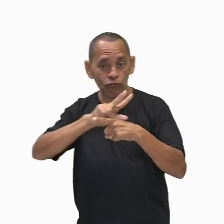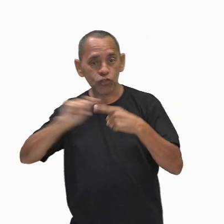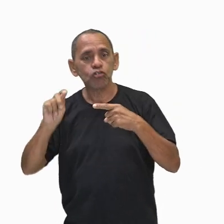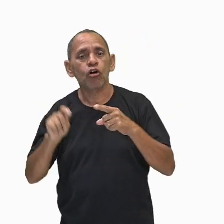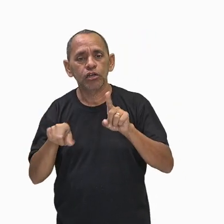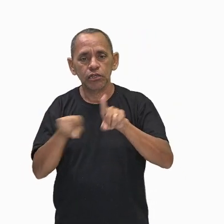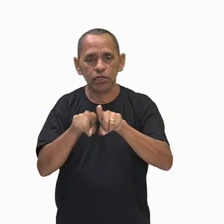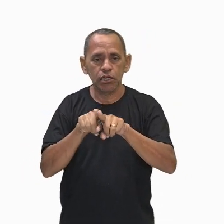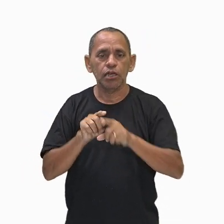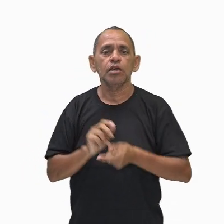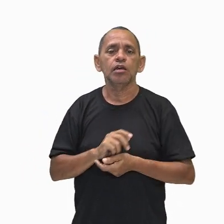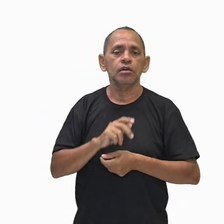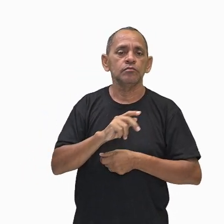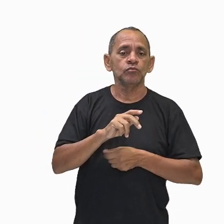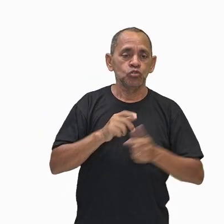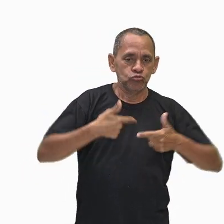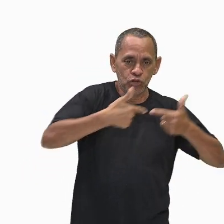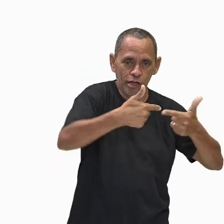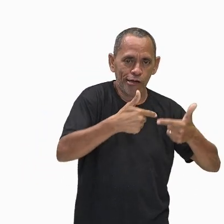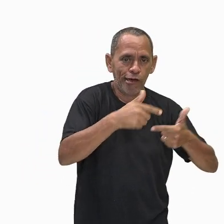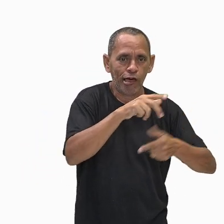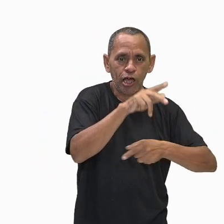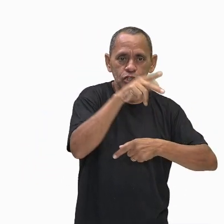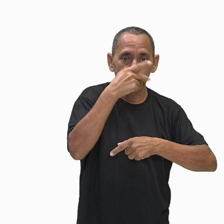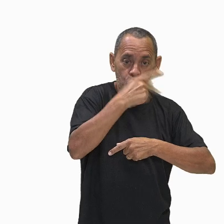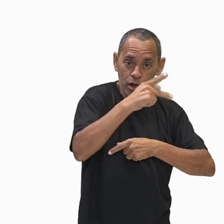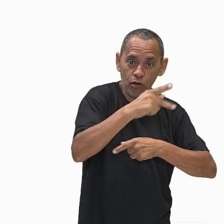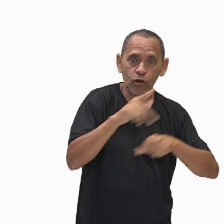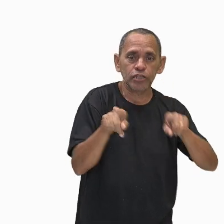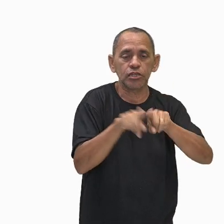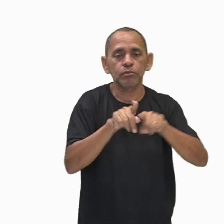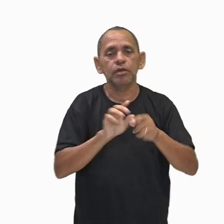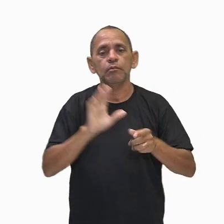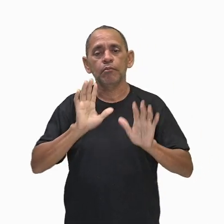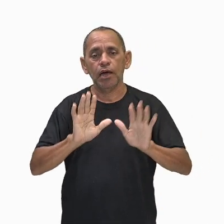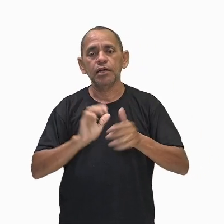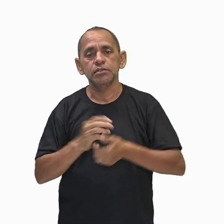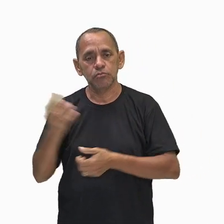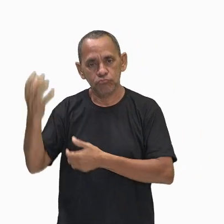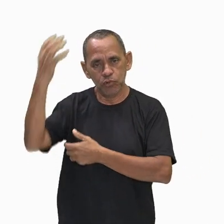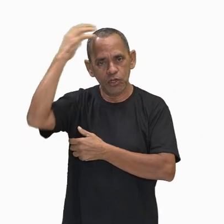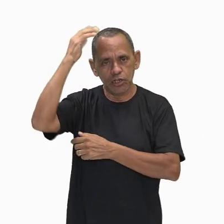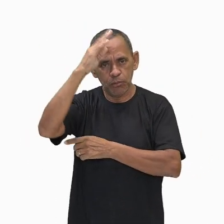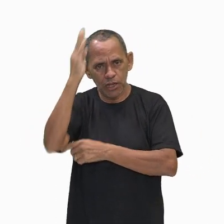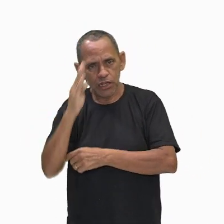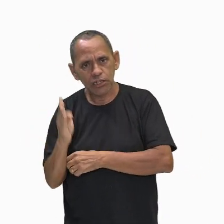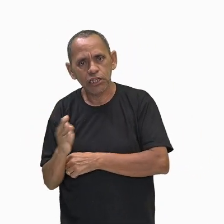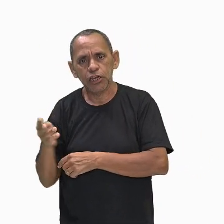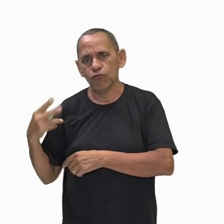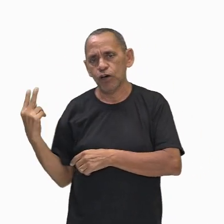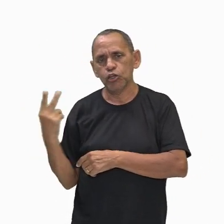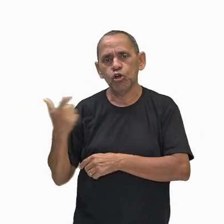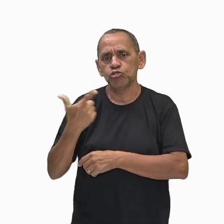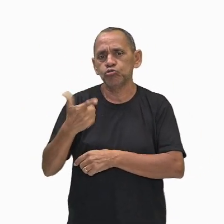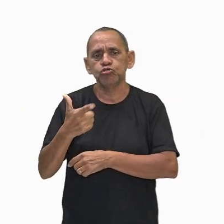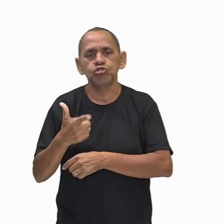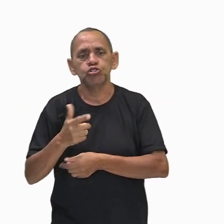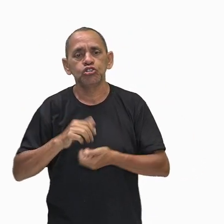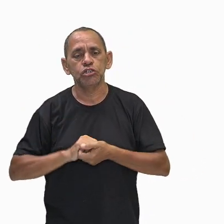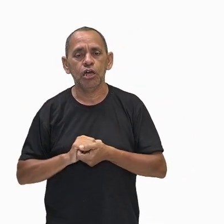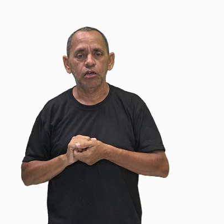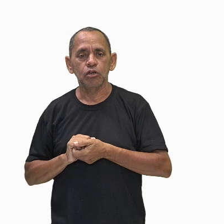participação política, mas a monarquia brasileira não valorizava e não considerava a força política, então,